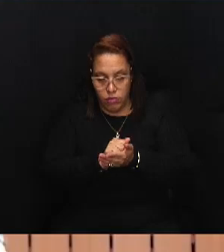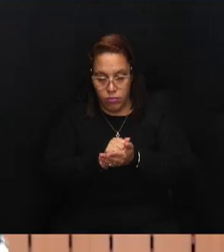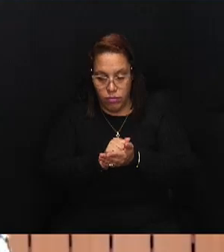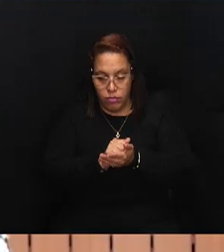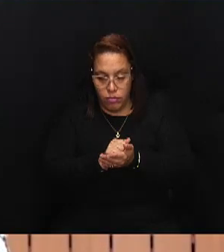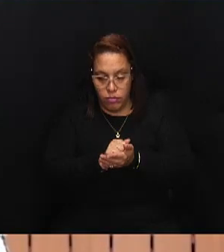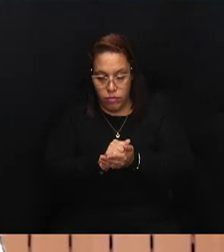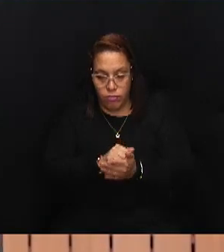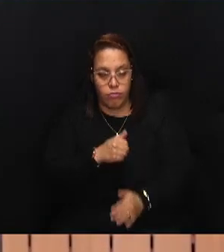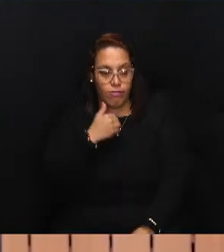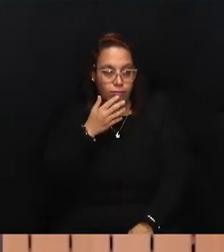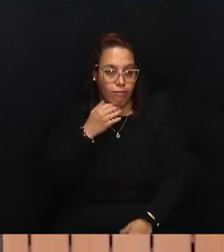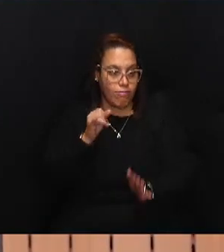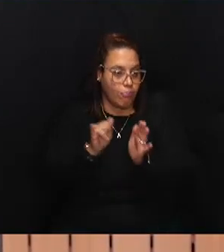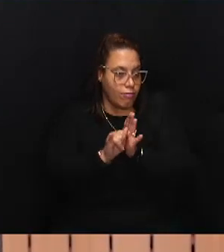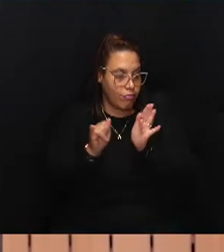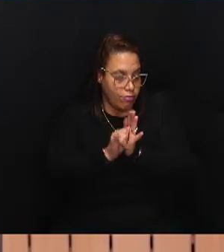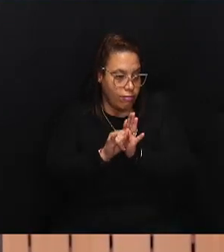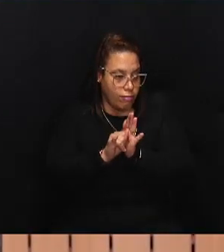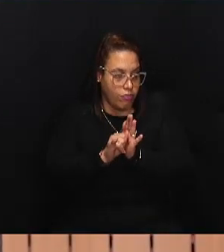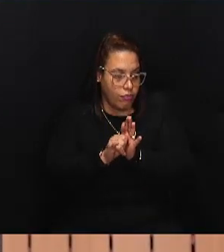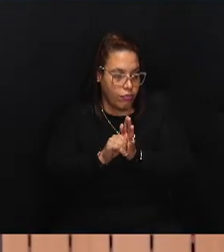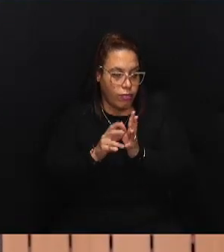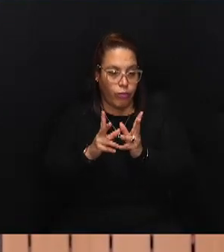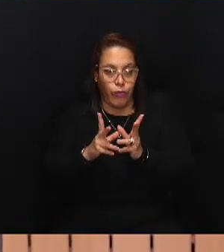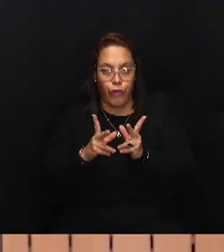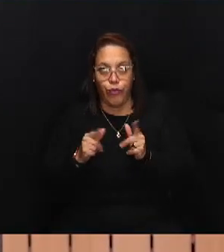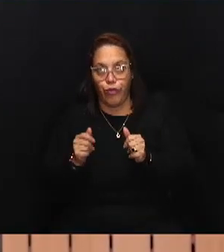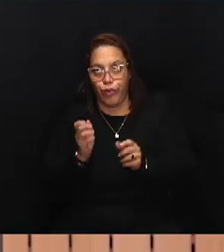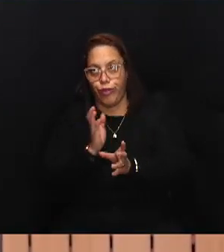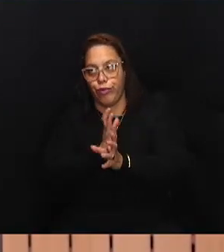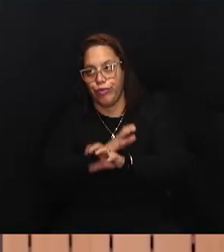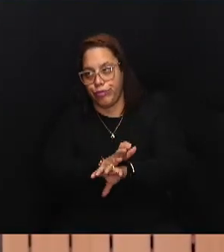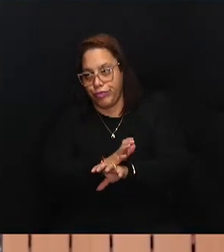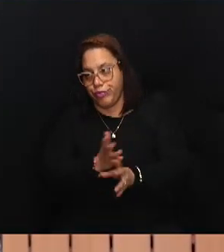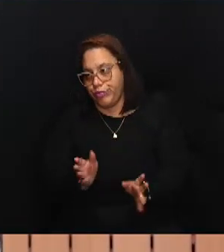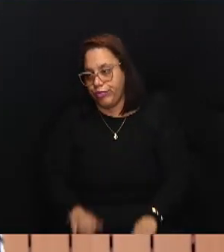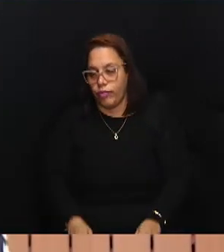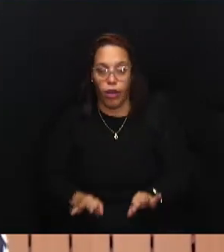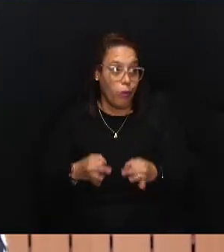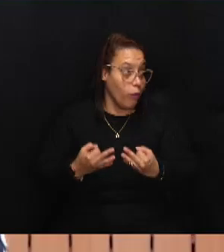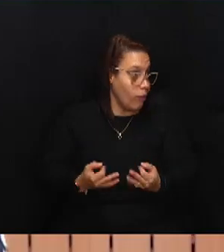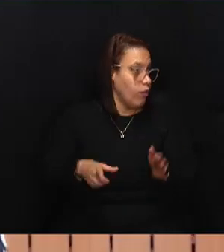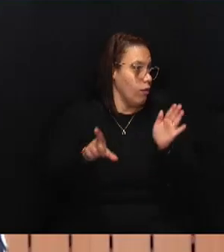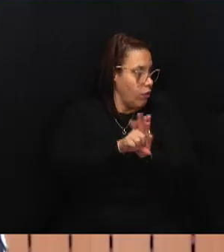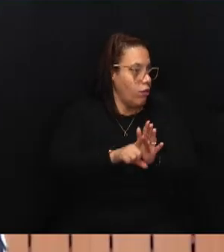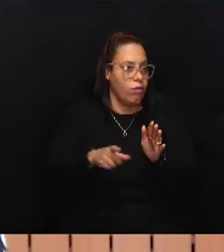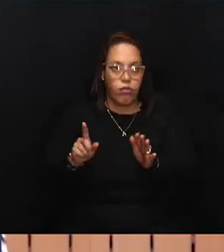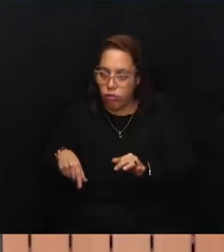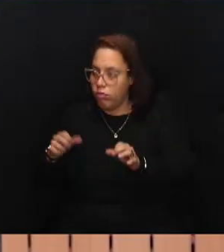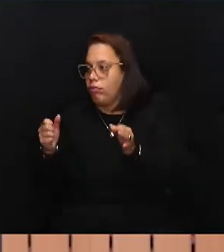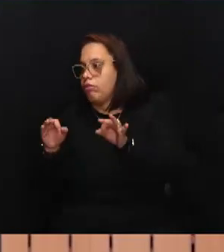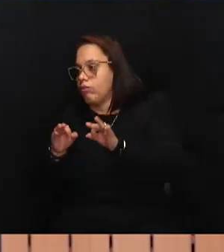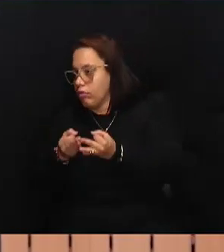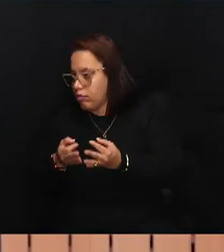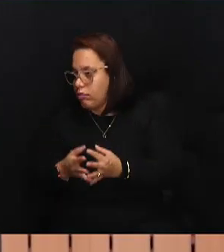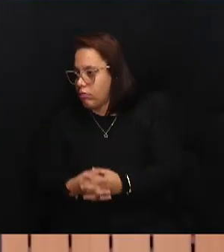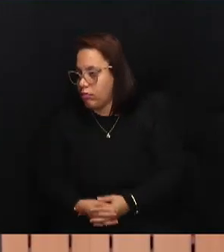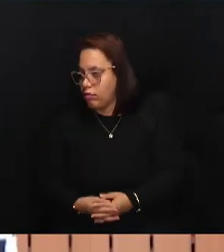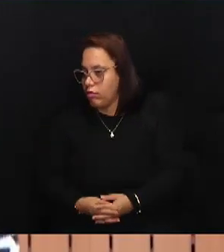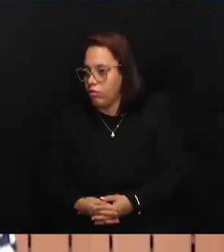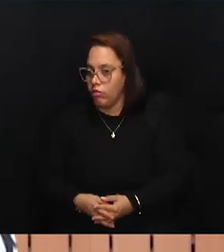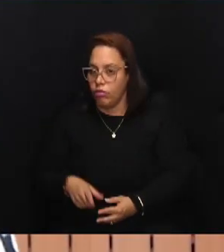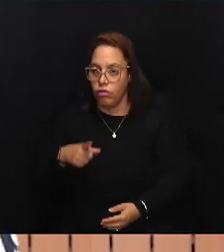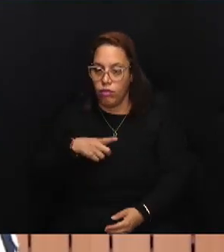não adianta soltar um edital, o edital dá deserto. É o mínimo da legalidade, né? É o mínimo. Então, nós, se tiver também